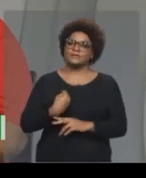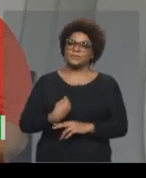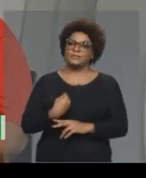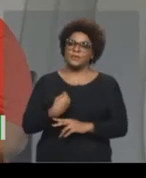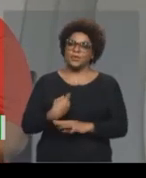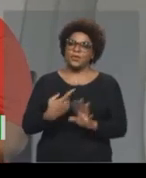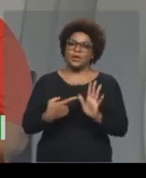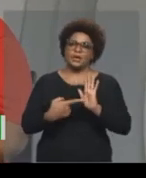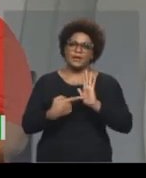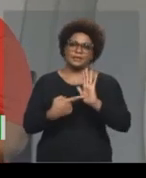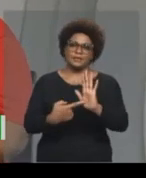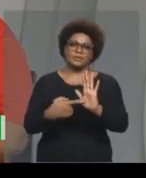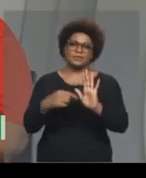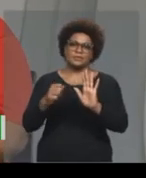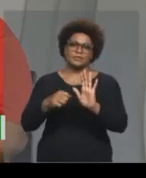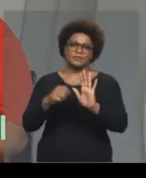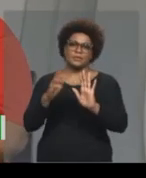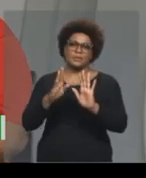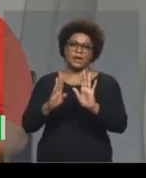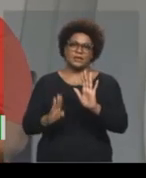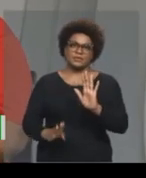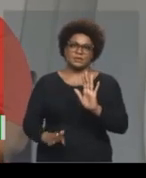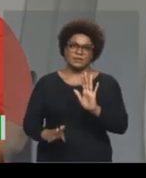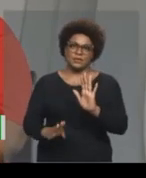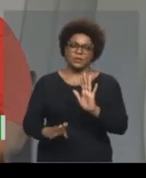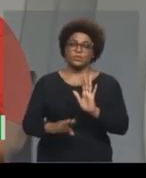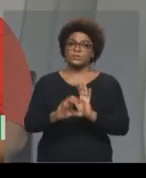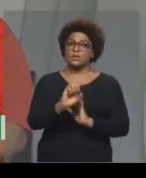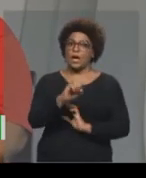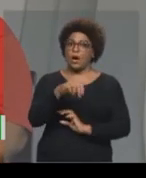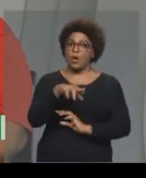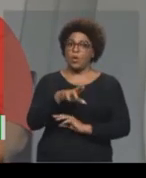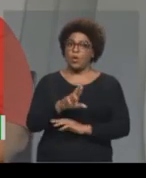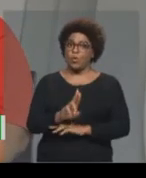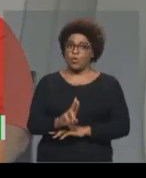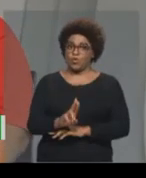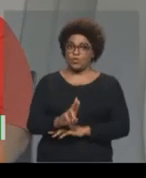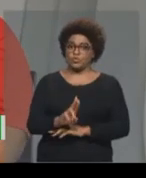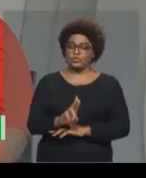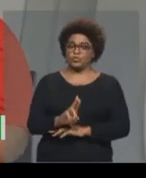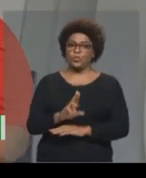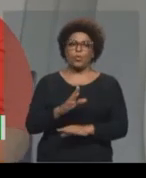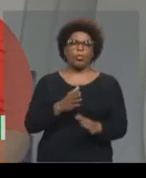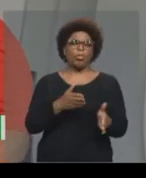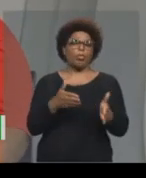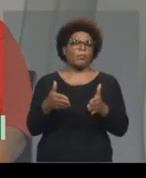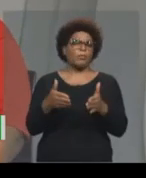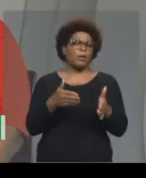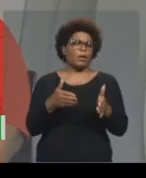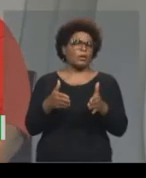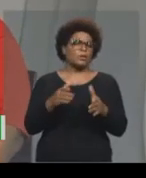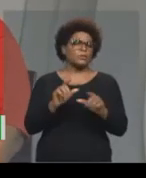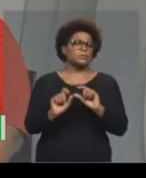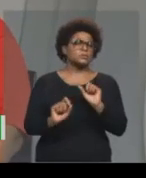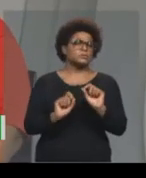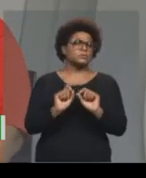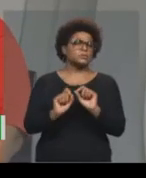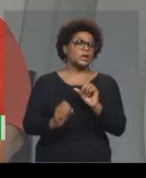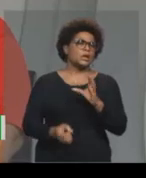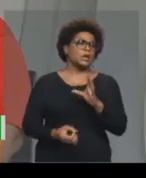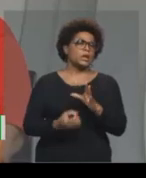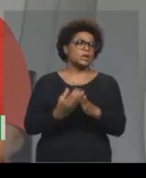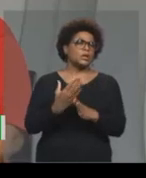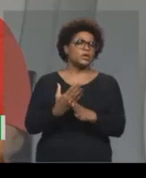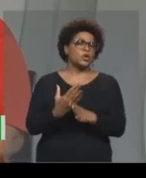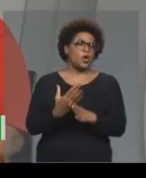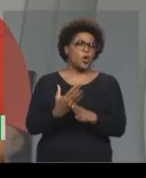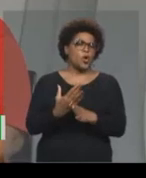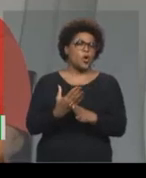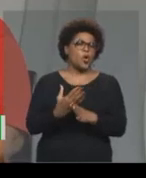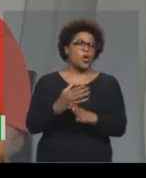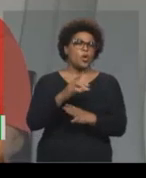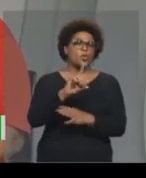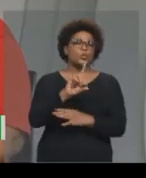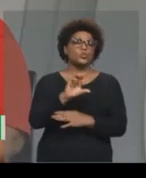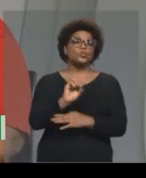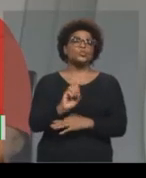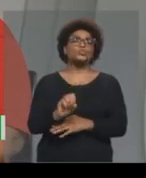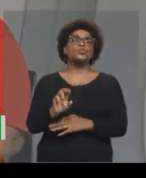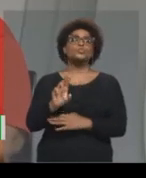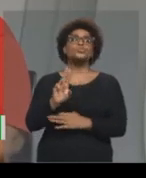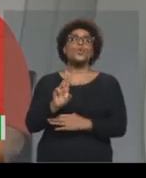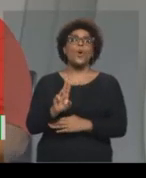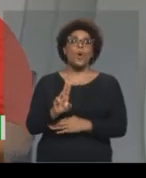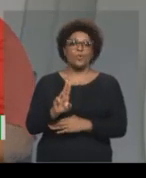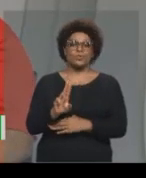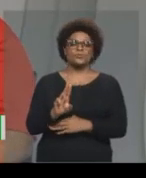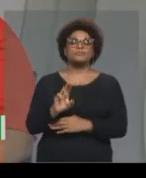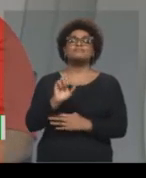representando o Brasil nas Nações Unidas, na época que estavam sendo feita a Declaração Universal dos Direitos